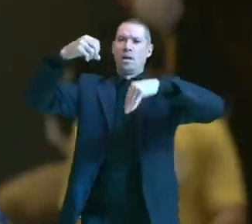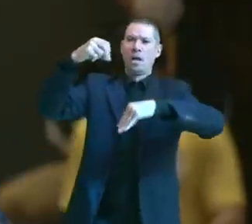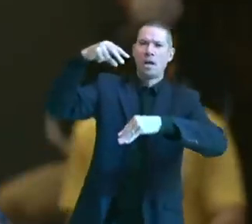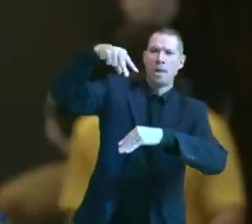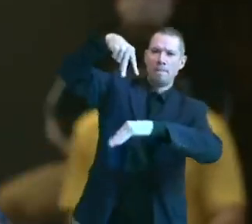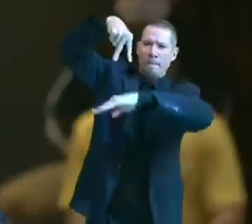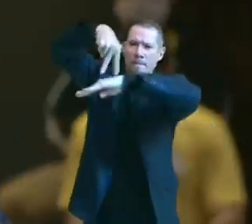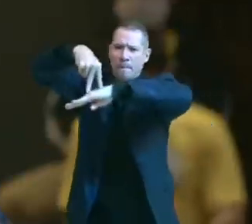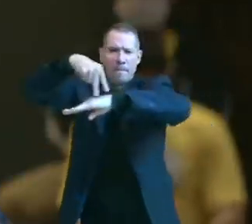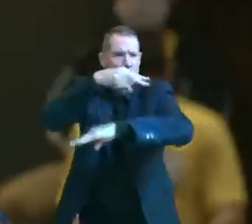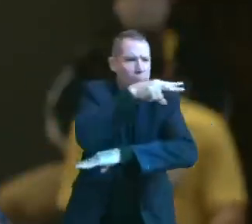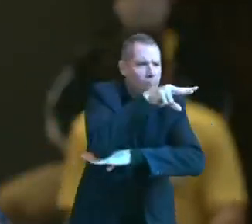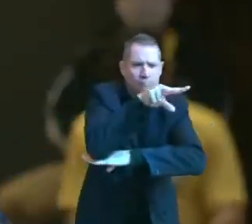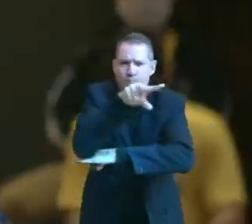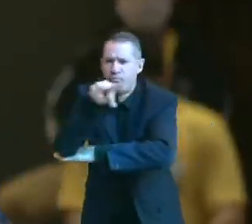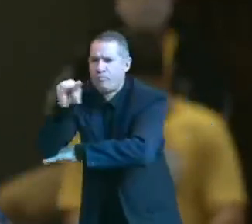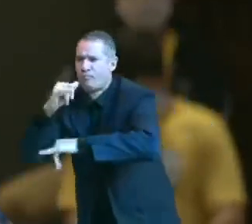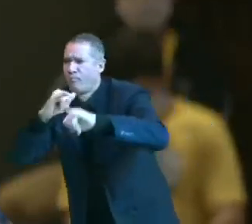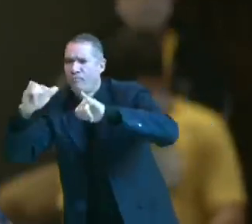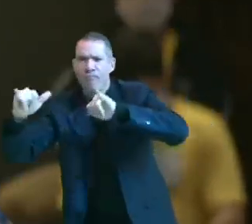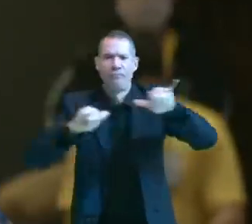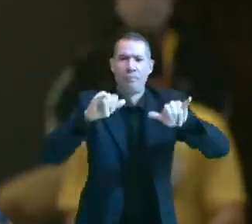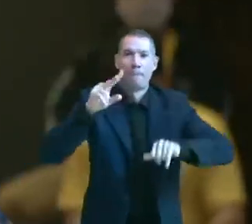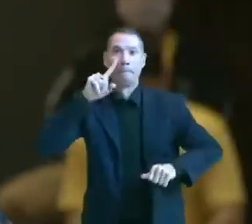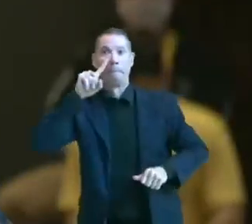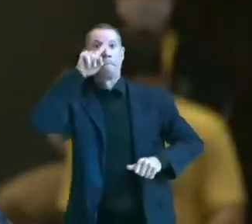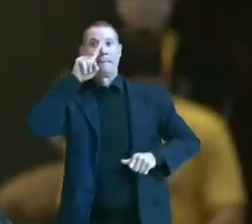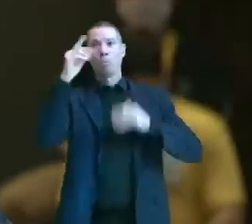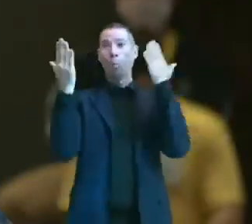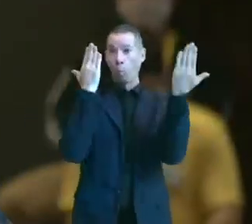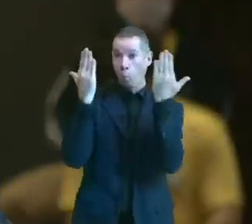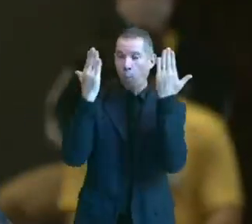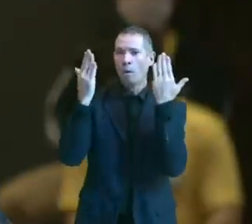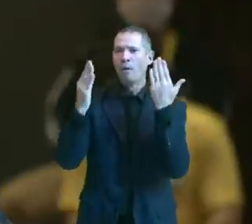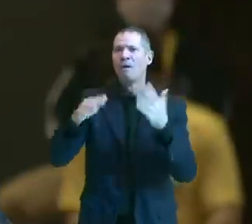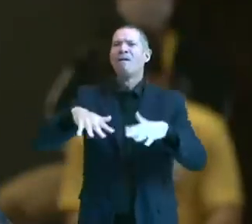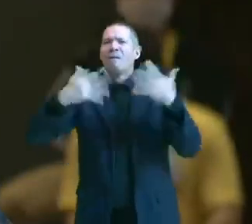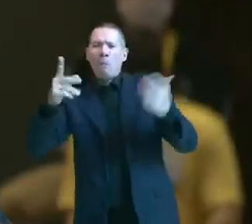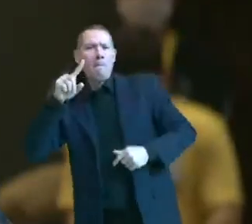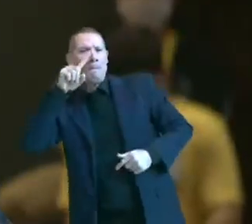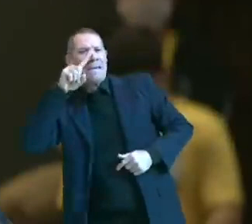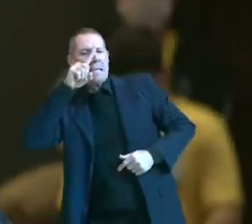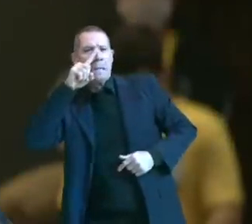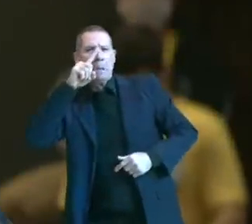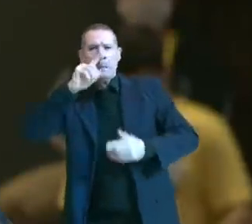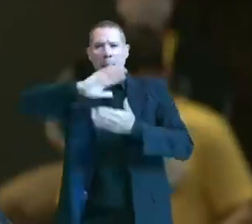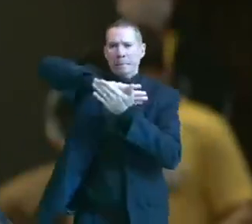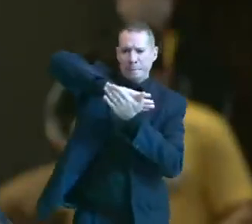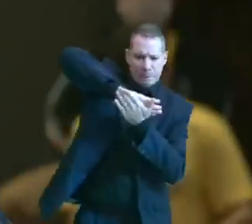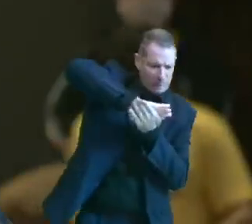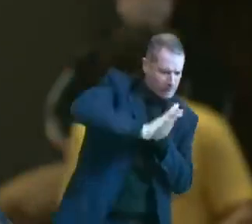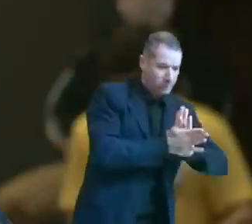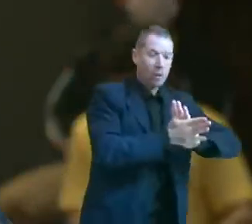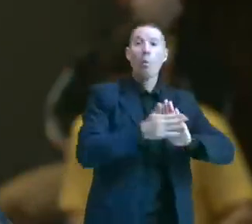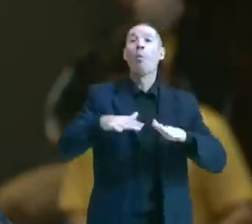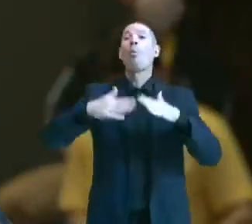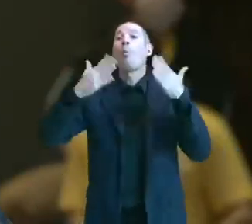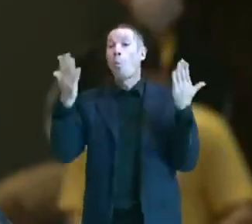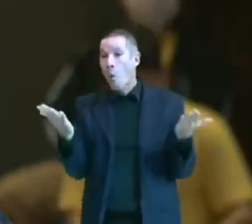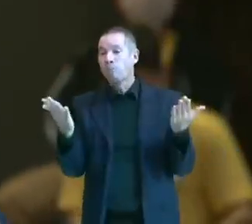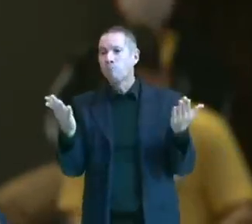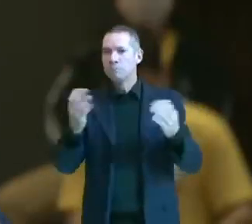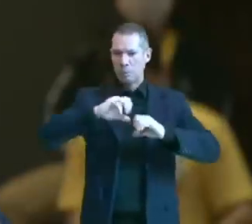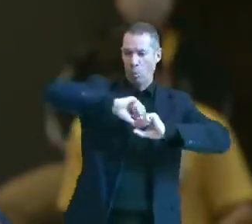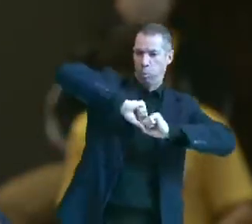perigo iminente. E qual é o perigo que hoje está nos assolando? Com certeza, o perigo hoje é